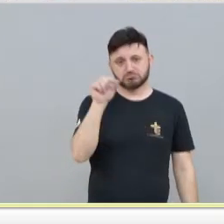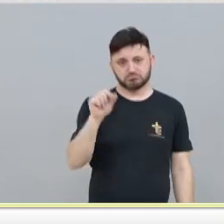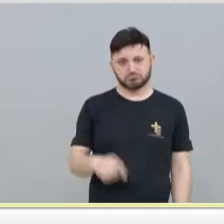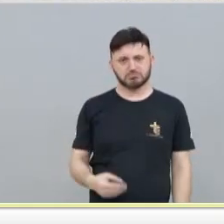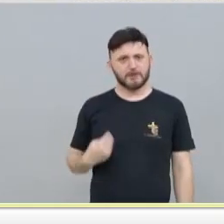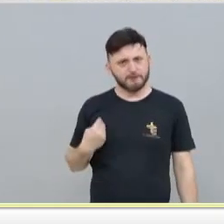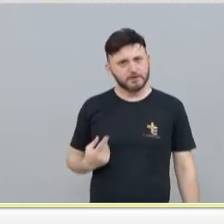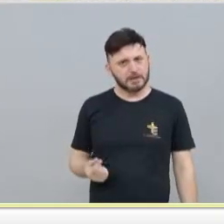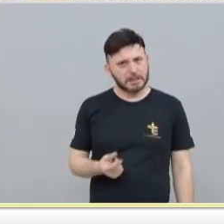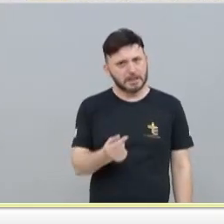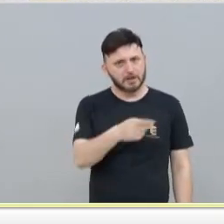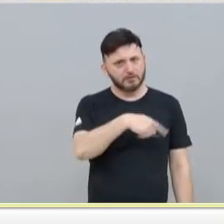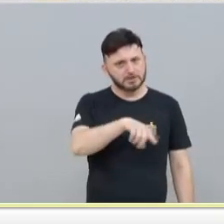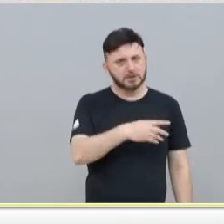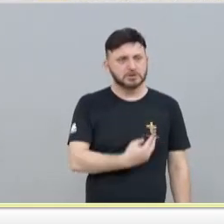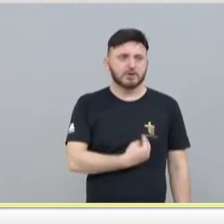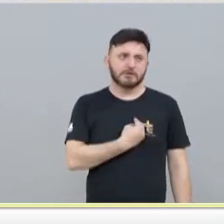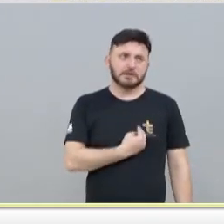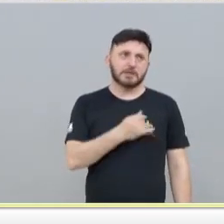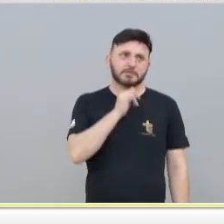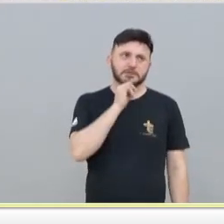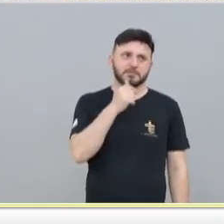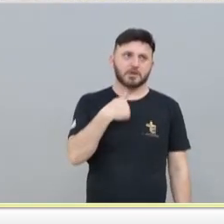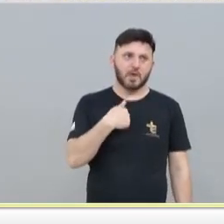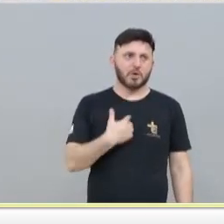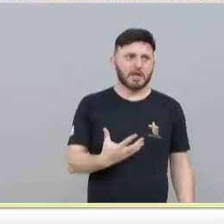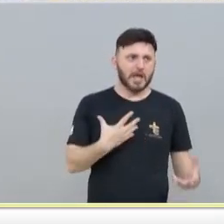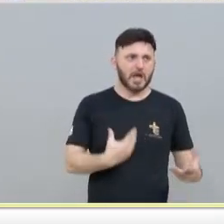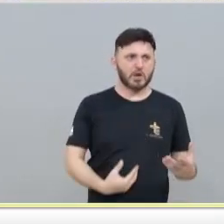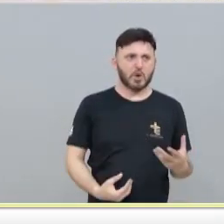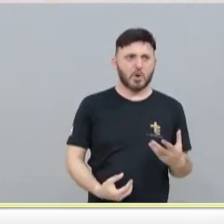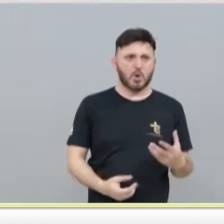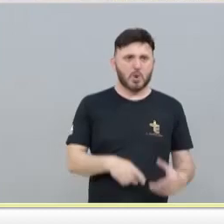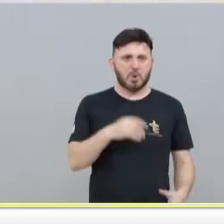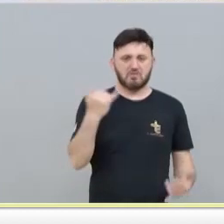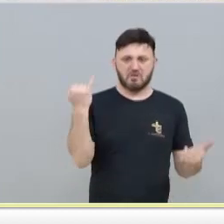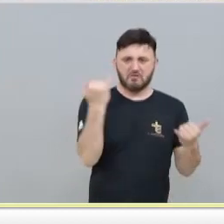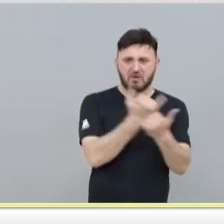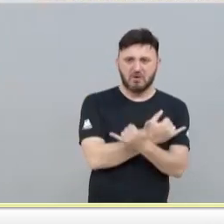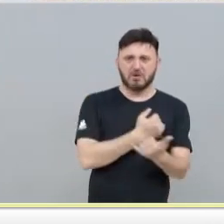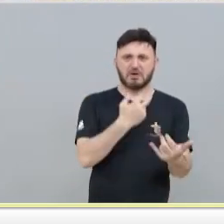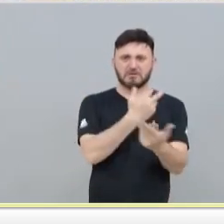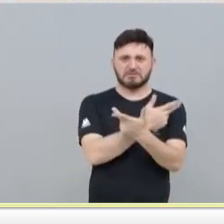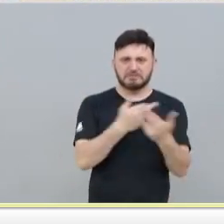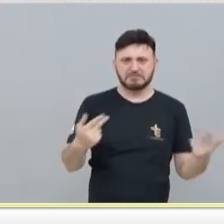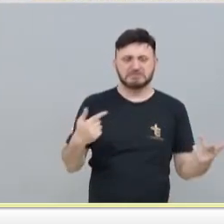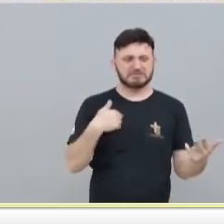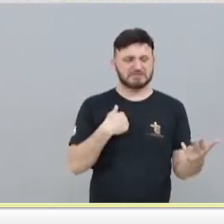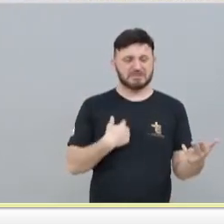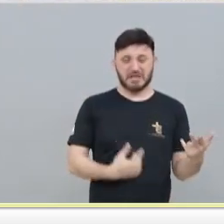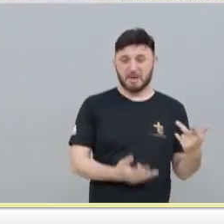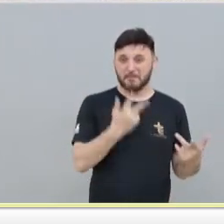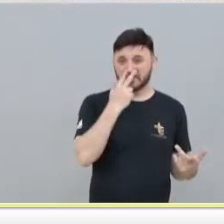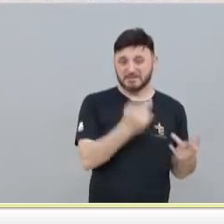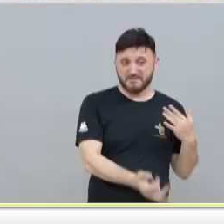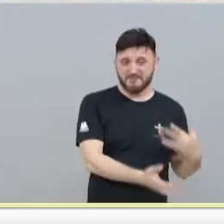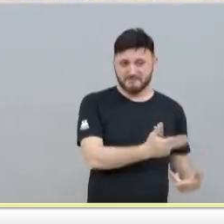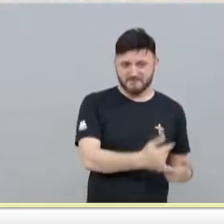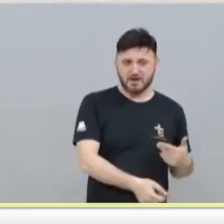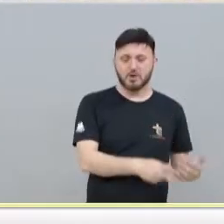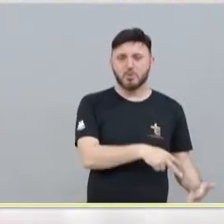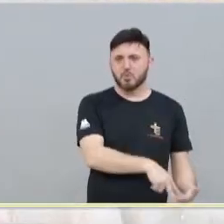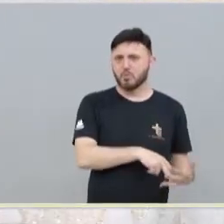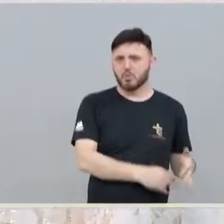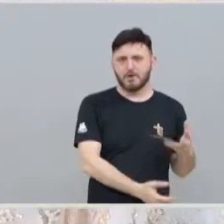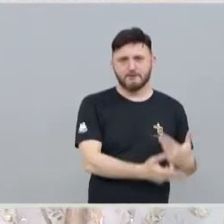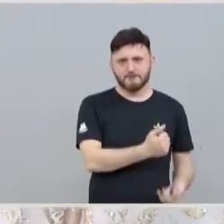inteira você escolheu viver no inferno o inferno permanecerá mas aberta de jesus